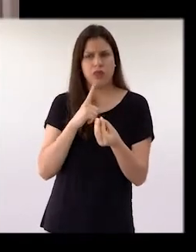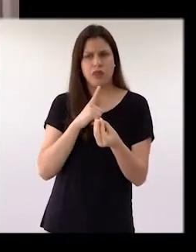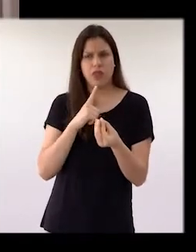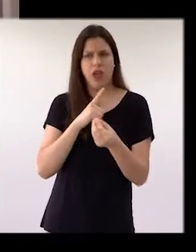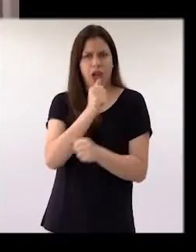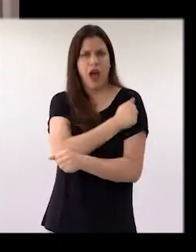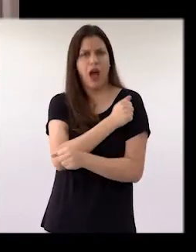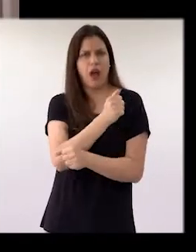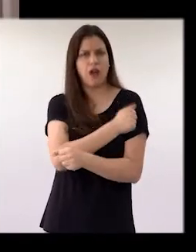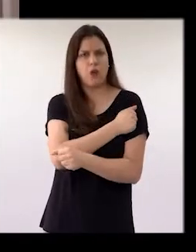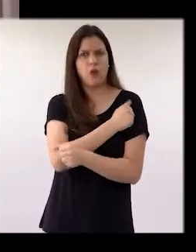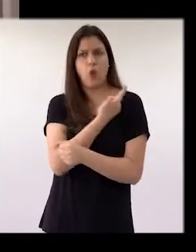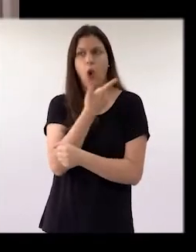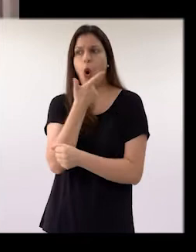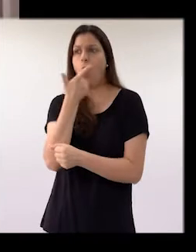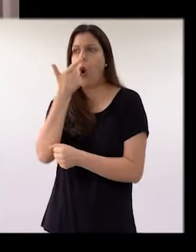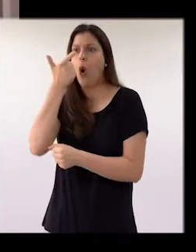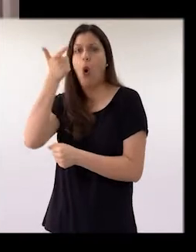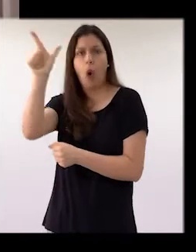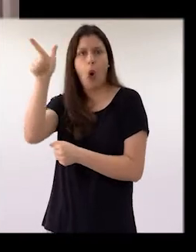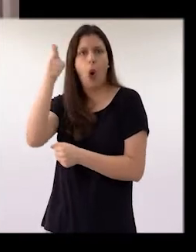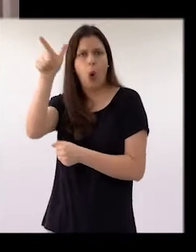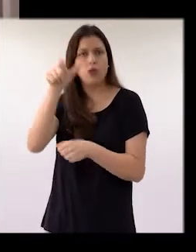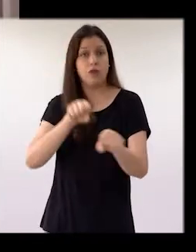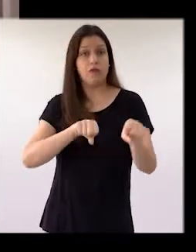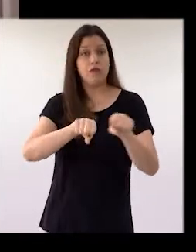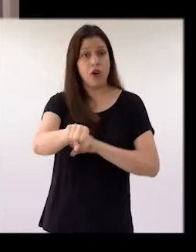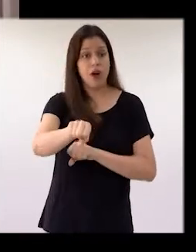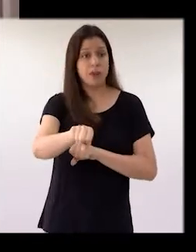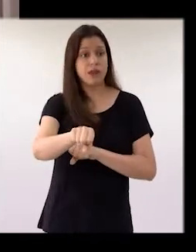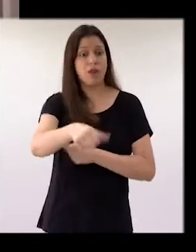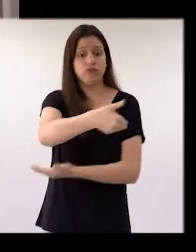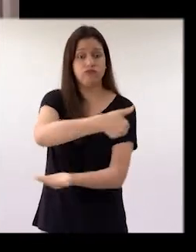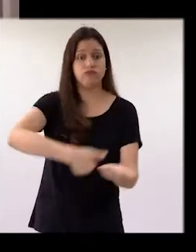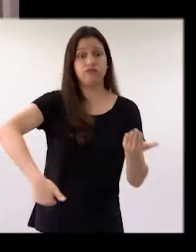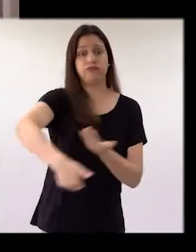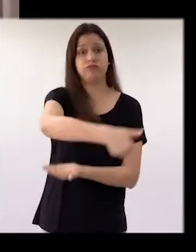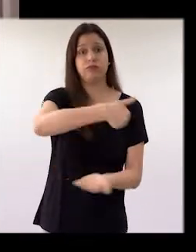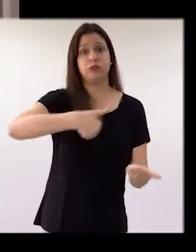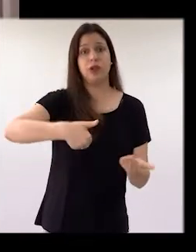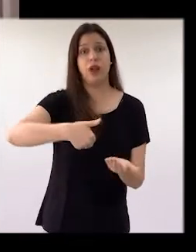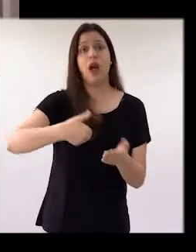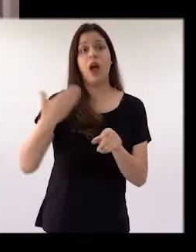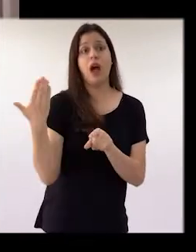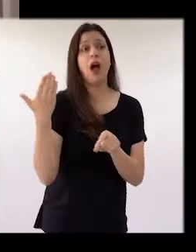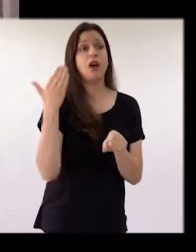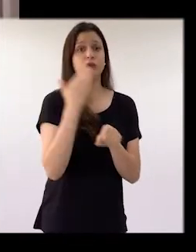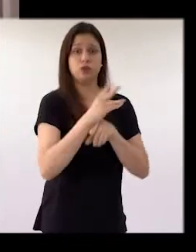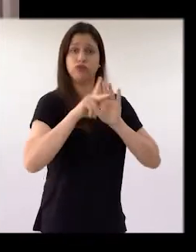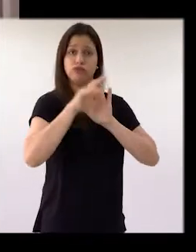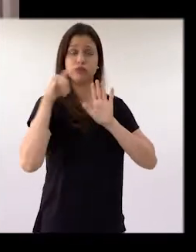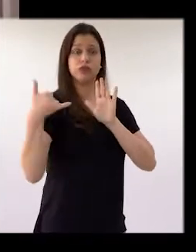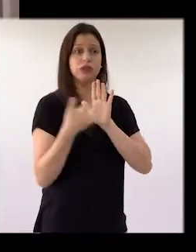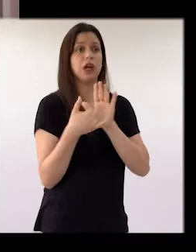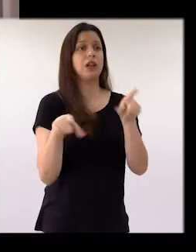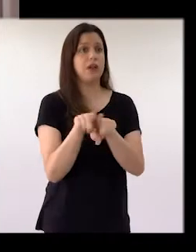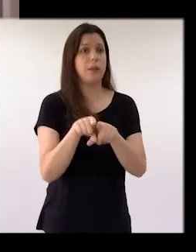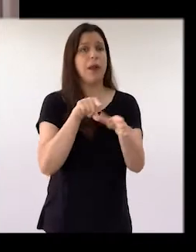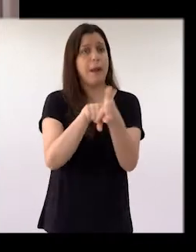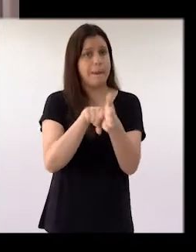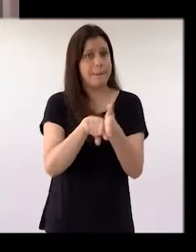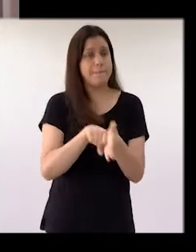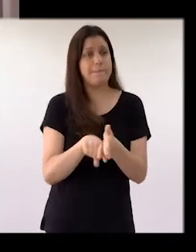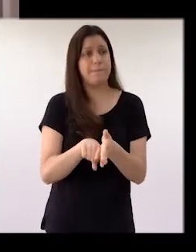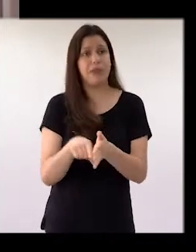quê? Que alunos de outras formações venham dos programas. Isso enriquece o programa, enriquece as